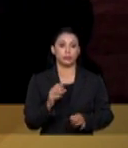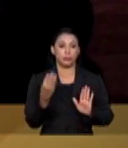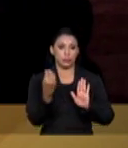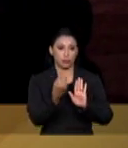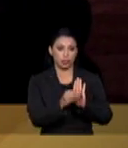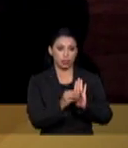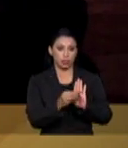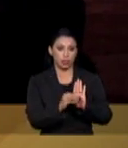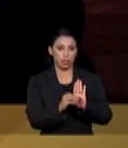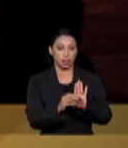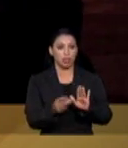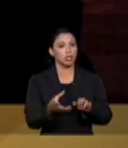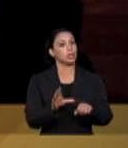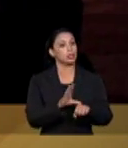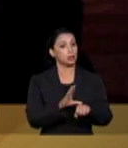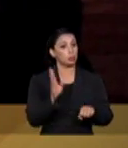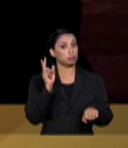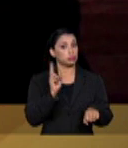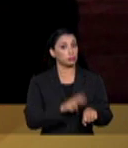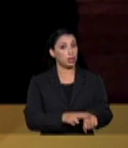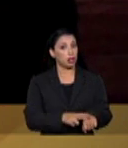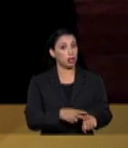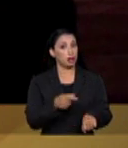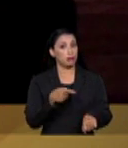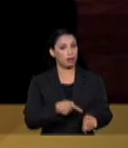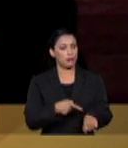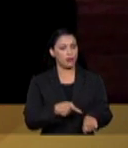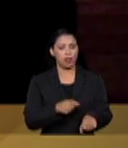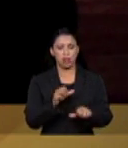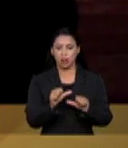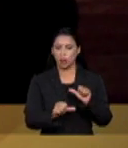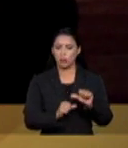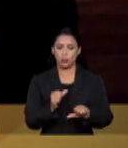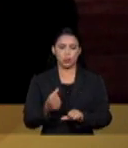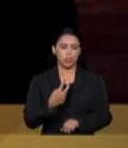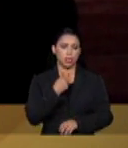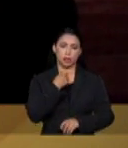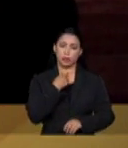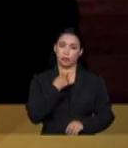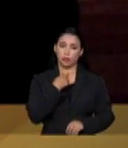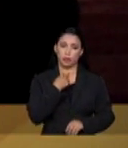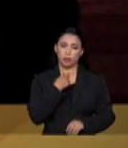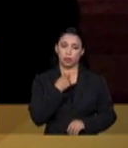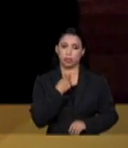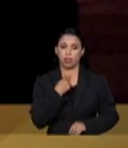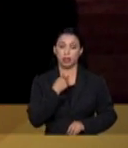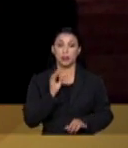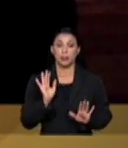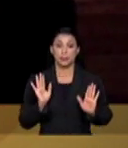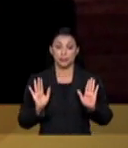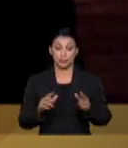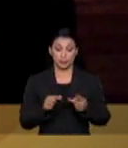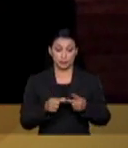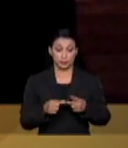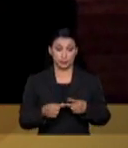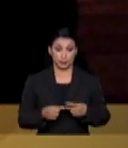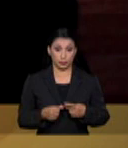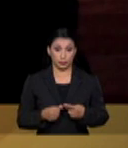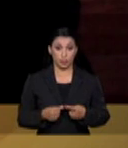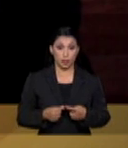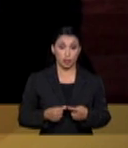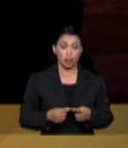cláusula pétrea a atuação do constituinte reformador em segundo lugar